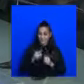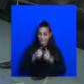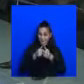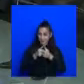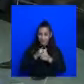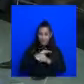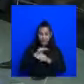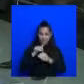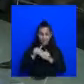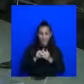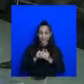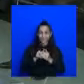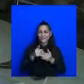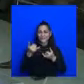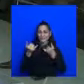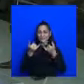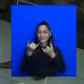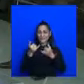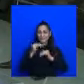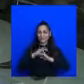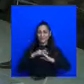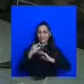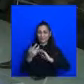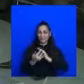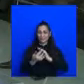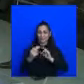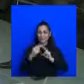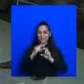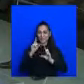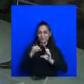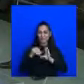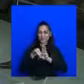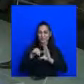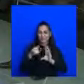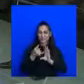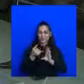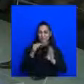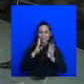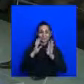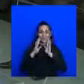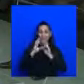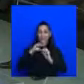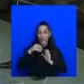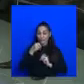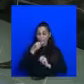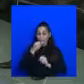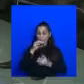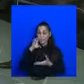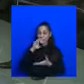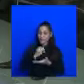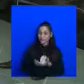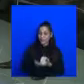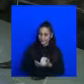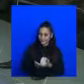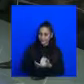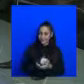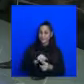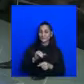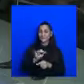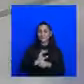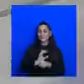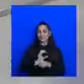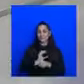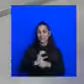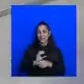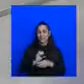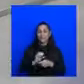acompanhando cada detalhe por meio dos perfis da Caixa e da Rede TV no YouTube e no Facebook. Aproveite, inscreva-se no nosso canal, ative o sininho